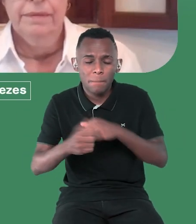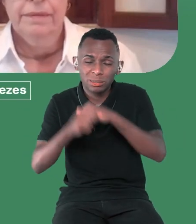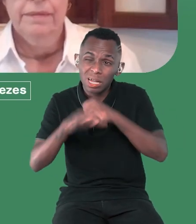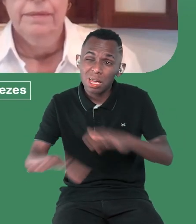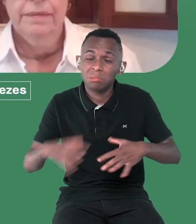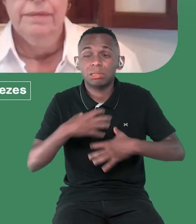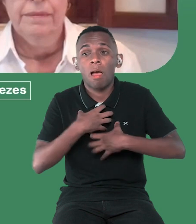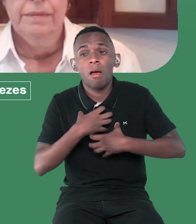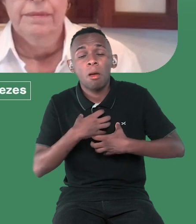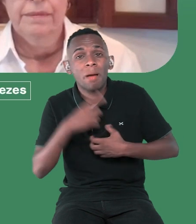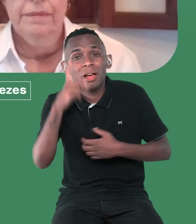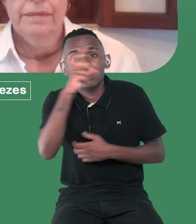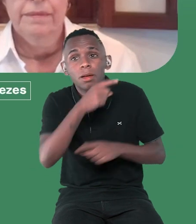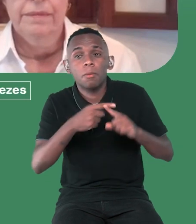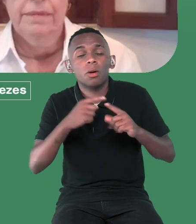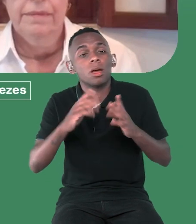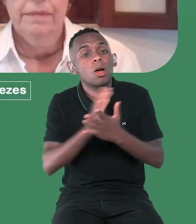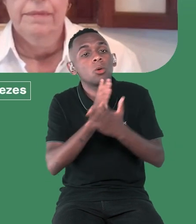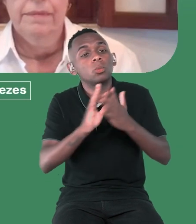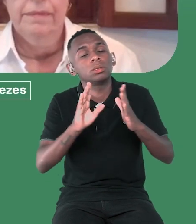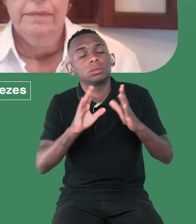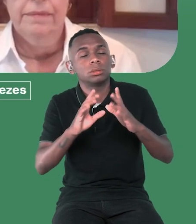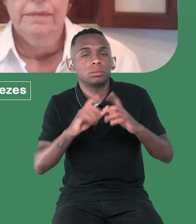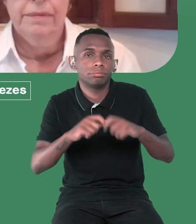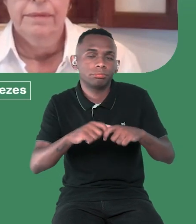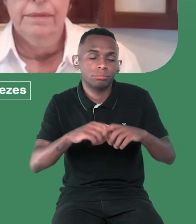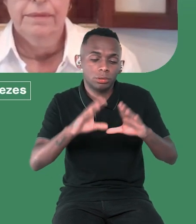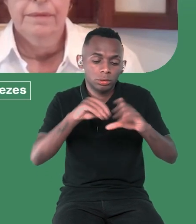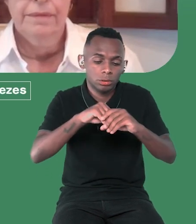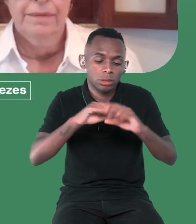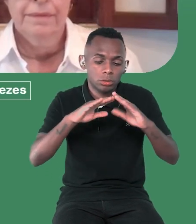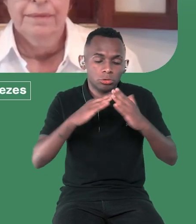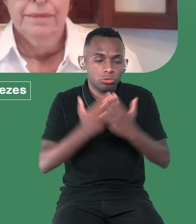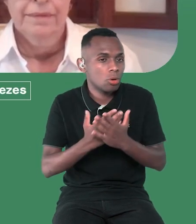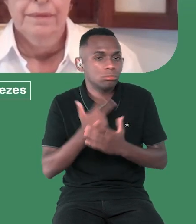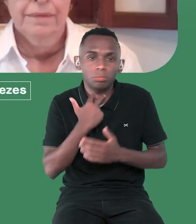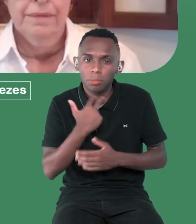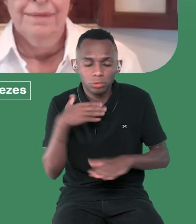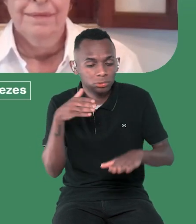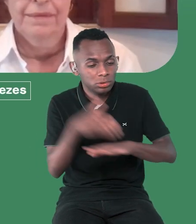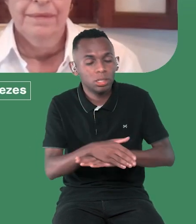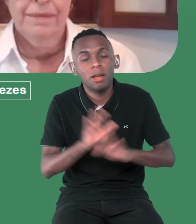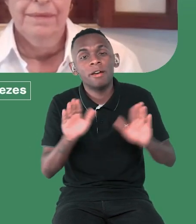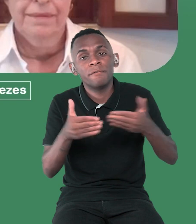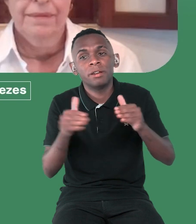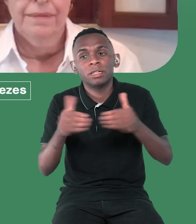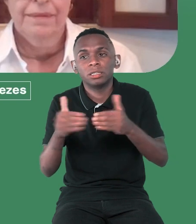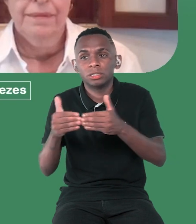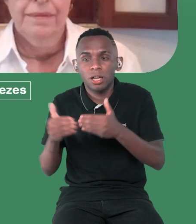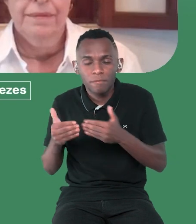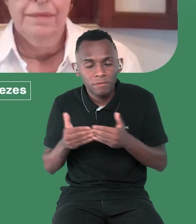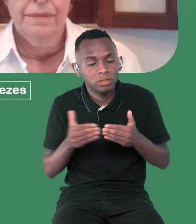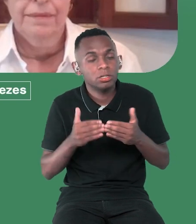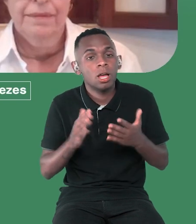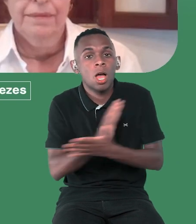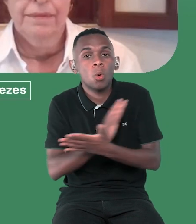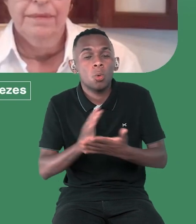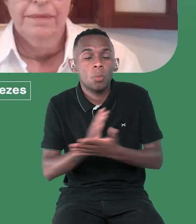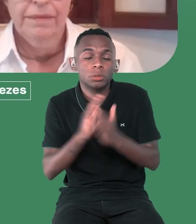complicada, porque as escolas fechadas, né? Hoje a gente sabe que as editoras, principalmente as focadas em literatura